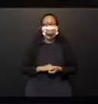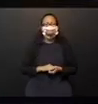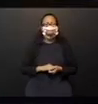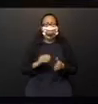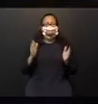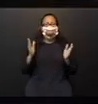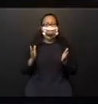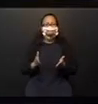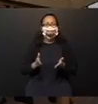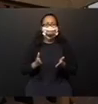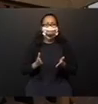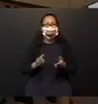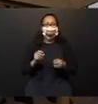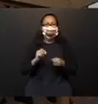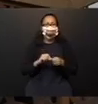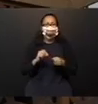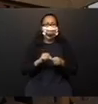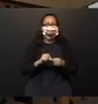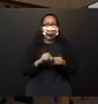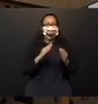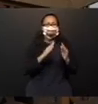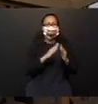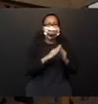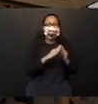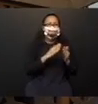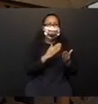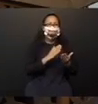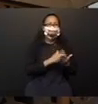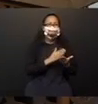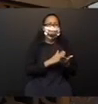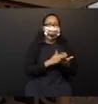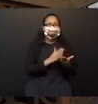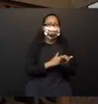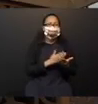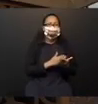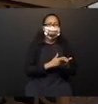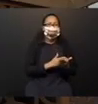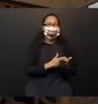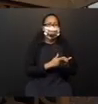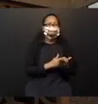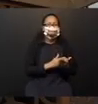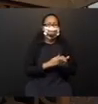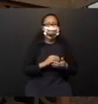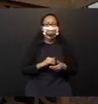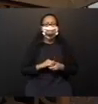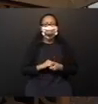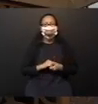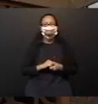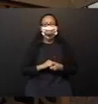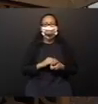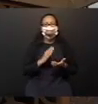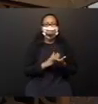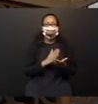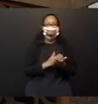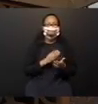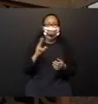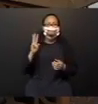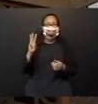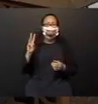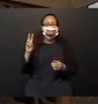Agora, para fazer em casa, aquela parte que a gente ama, a página